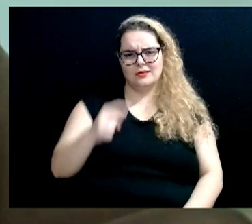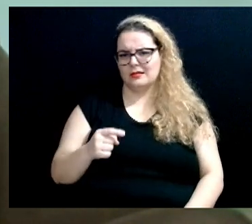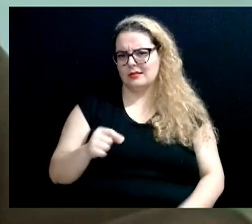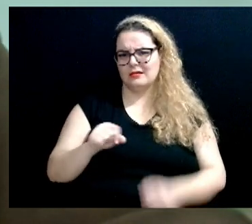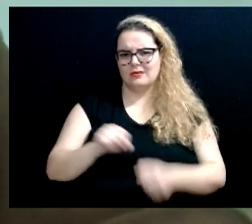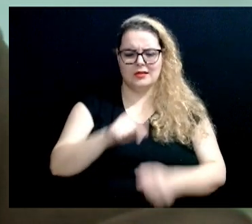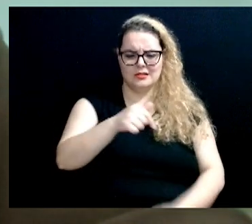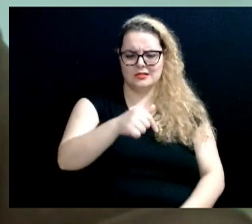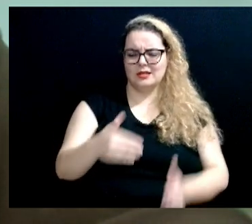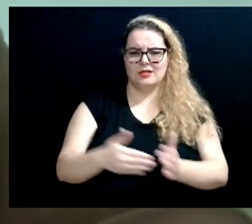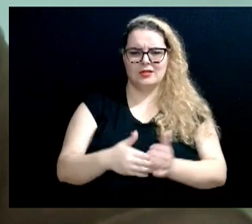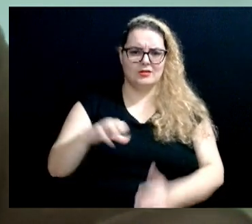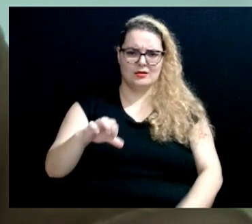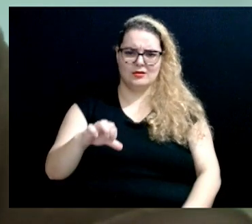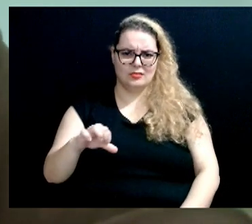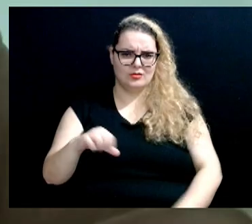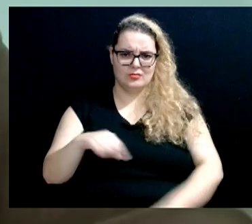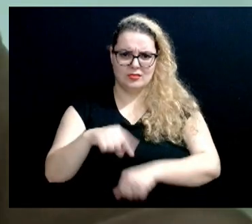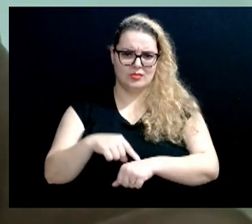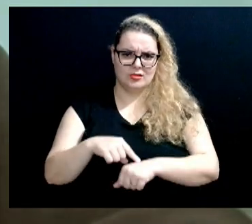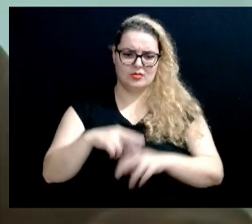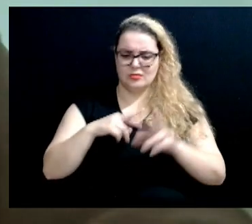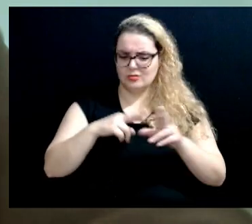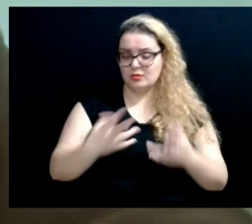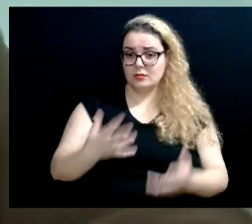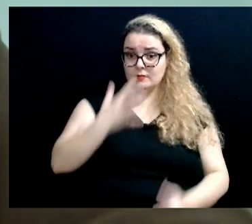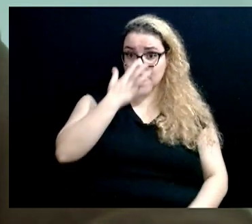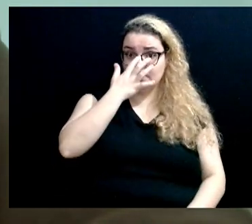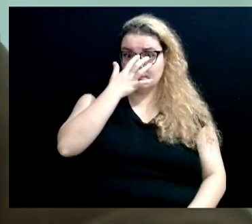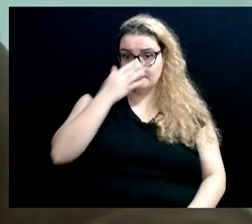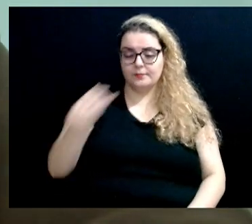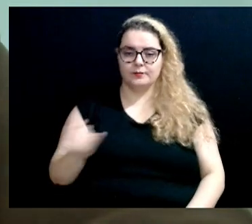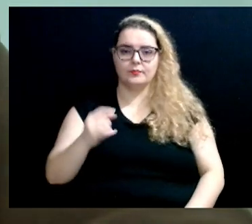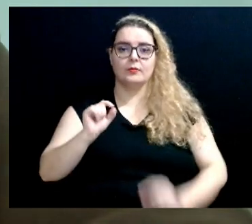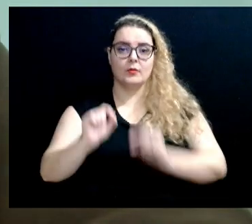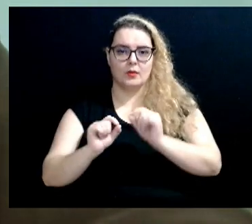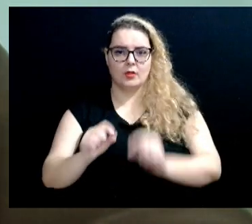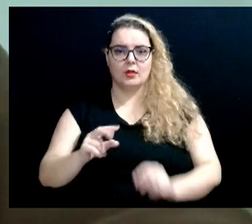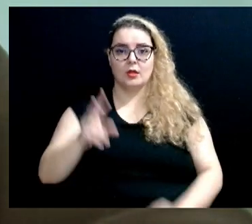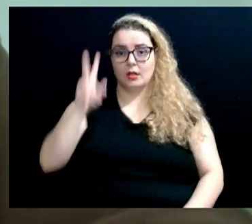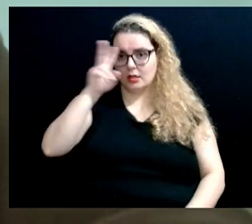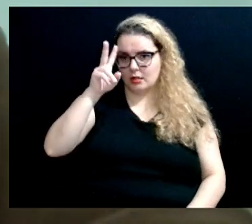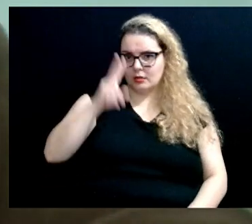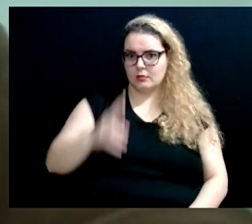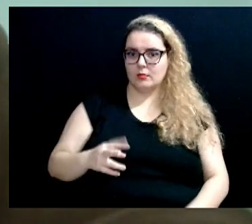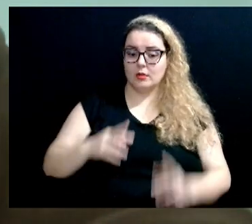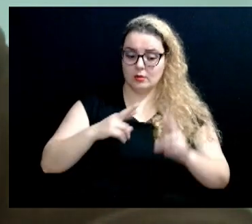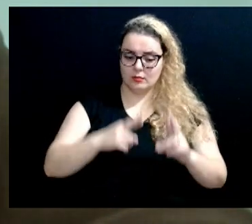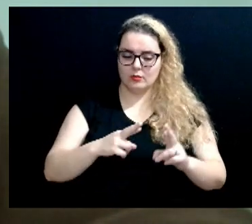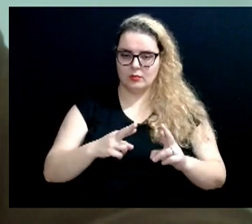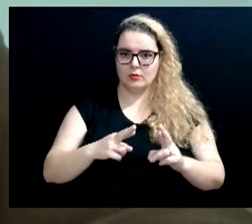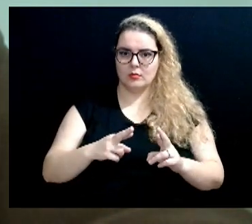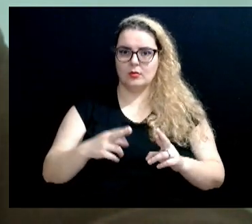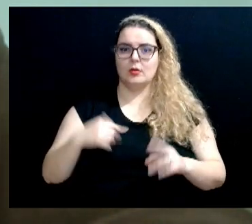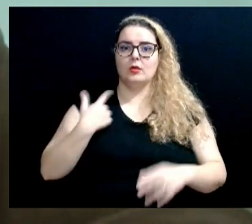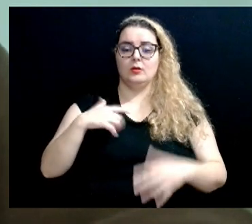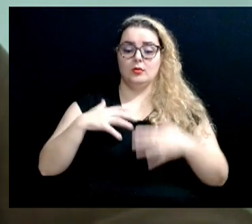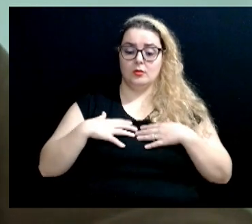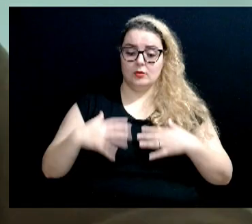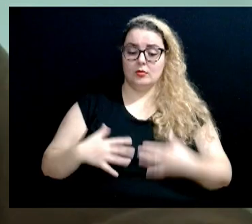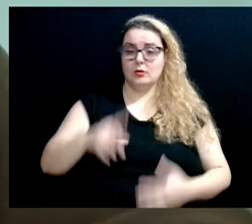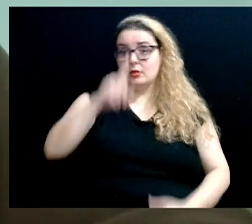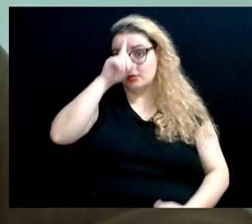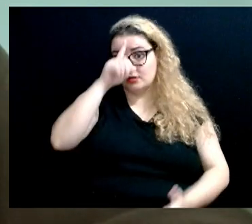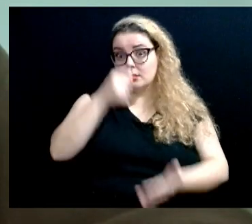24 horas. O tópico importante disso é lembrar que o sono é uma necessidade lógica, é o nosso organismo que determina isso, e